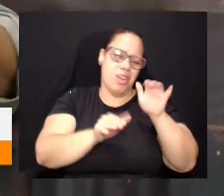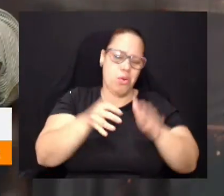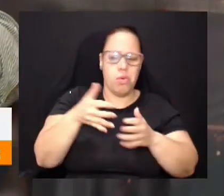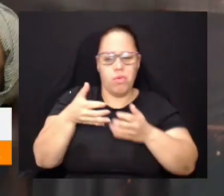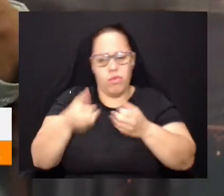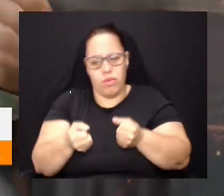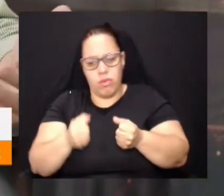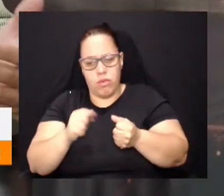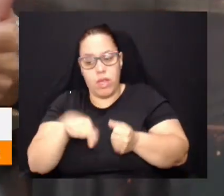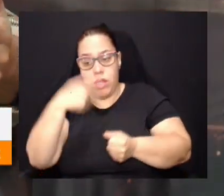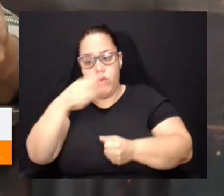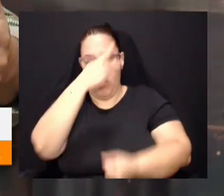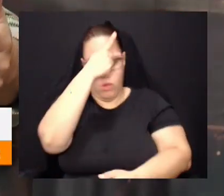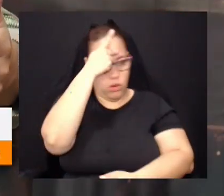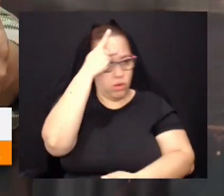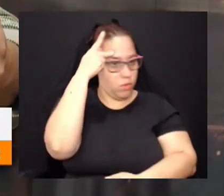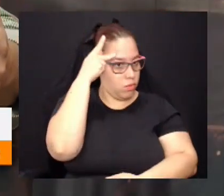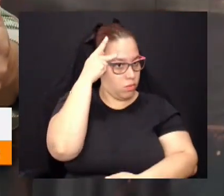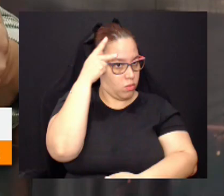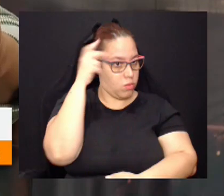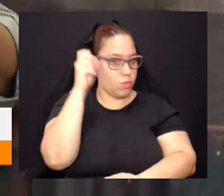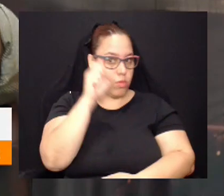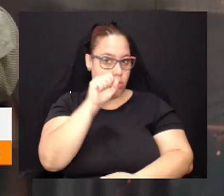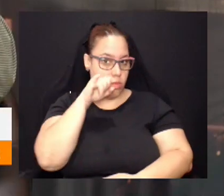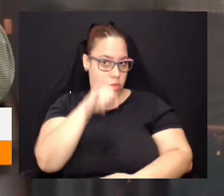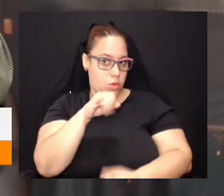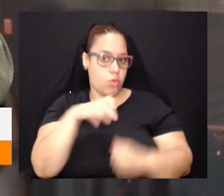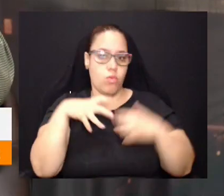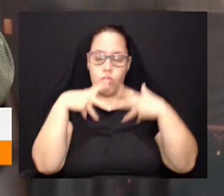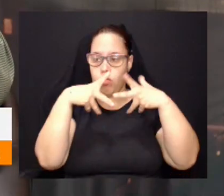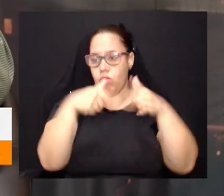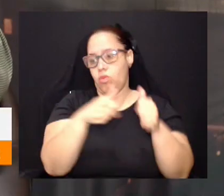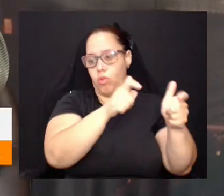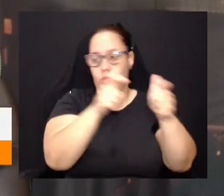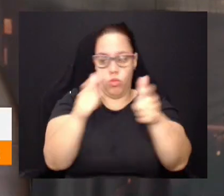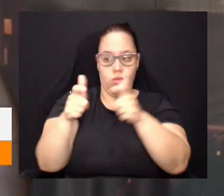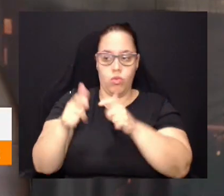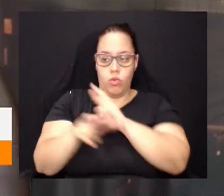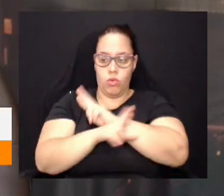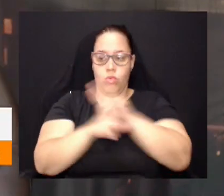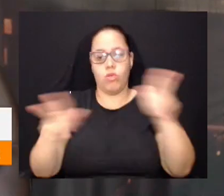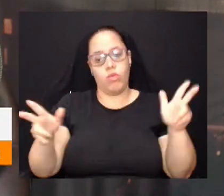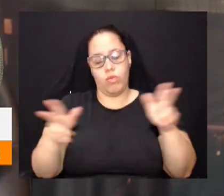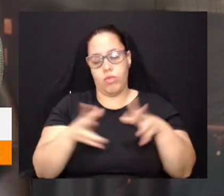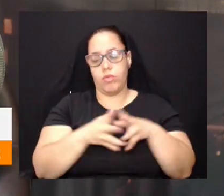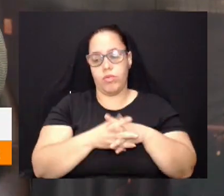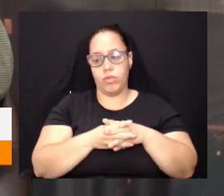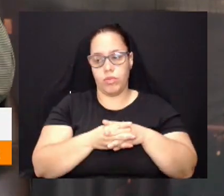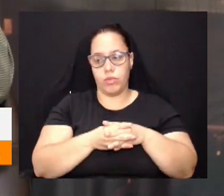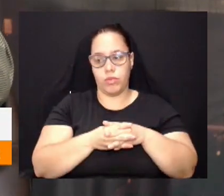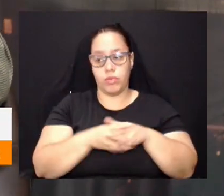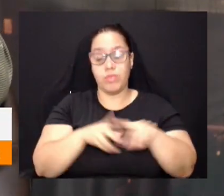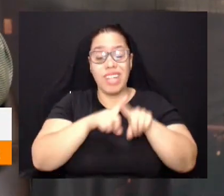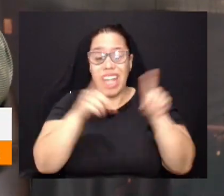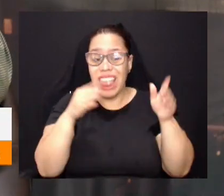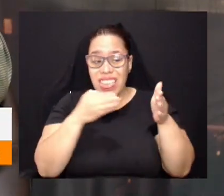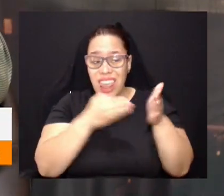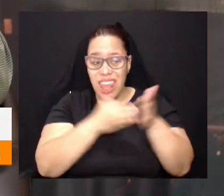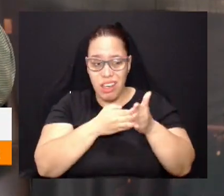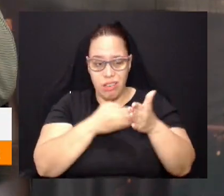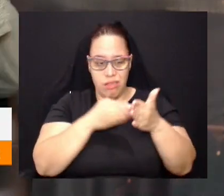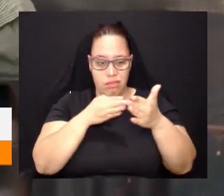pessoa, né? Se eu estou num lugar, eu não estou em todos os outros, né? Mas até que ponto esse